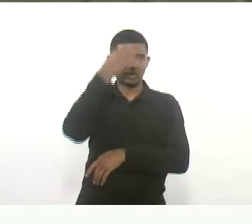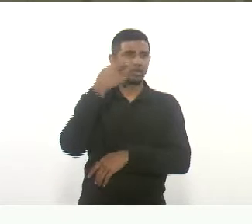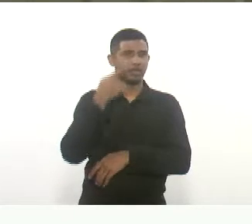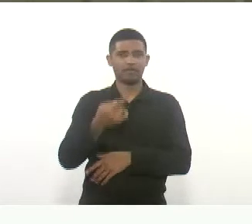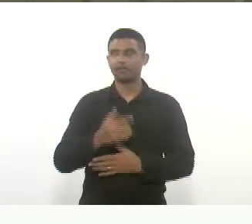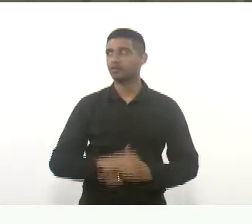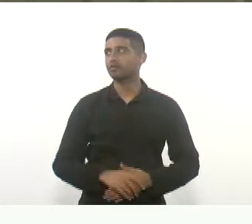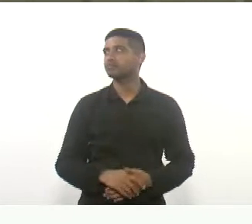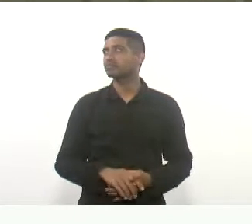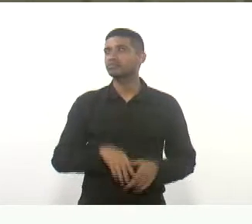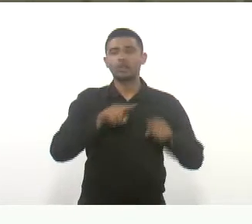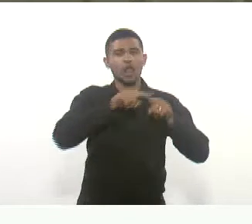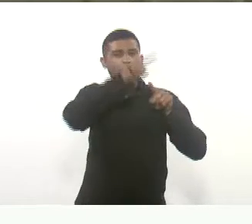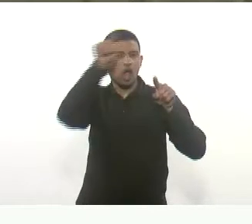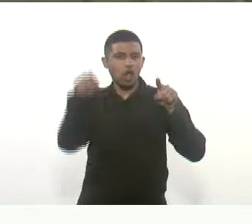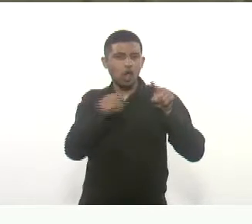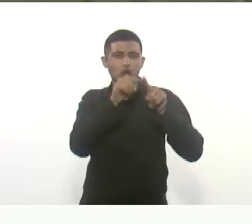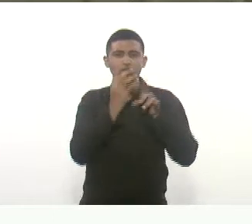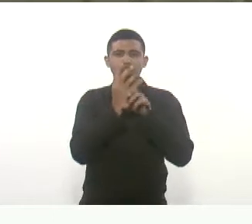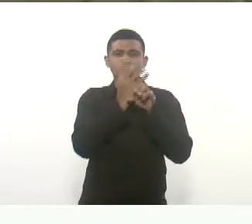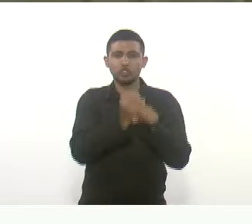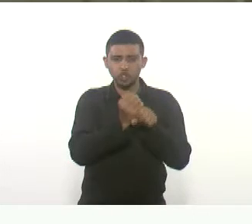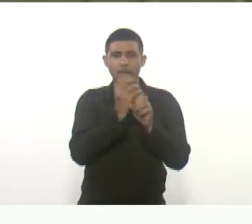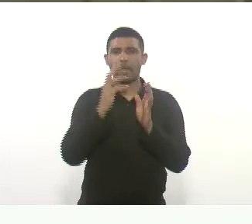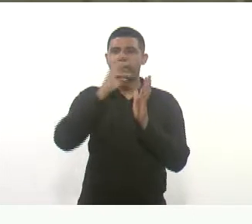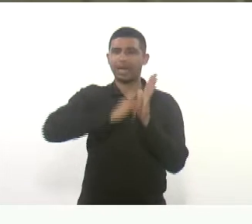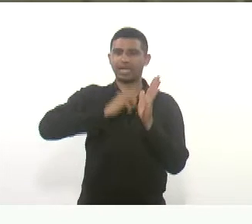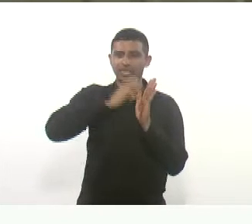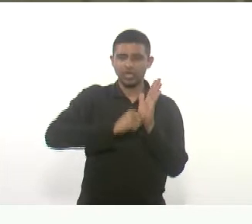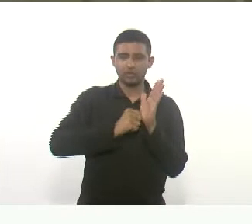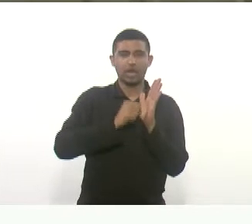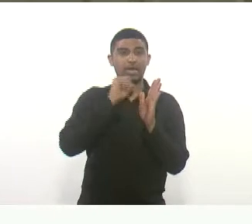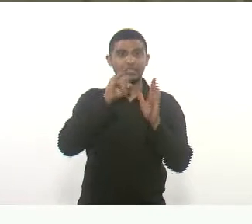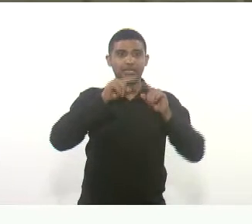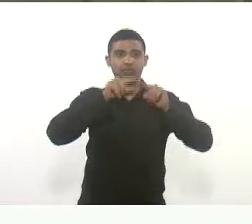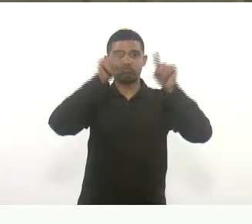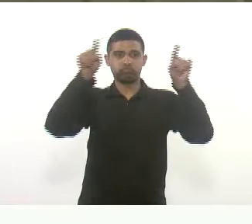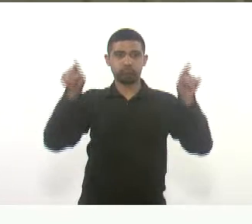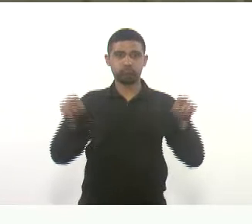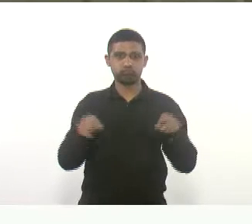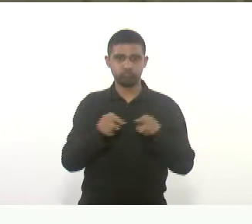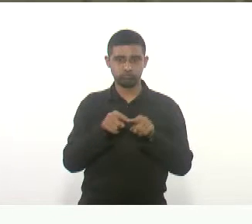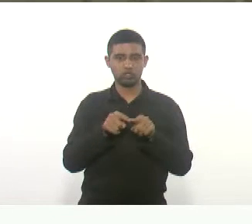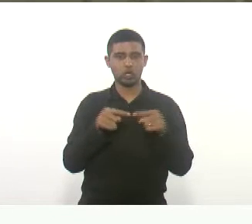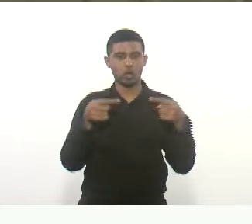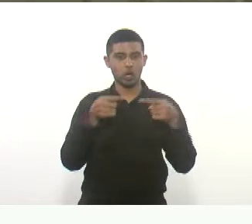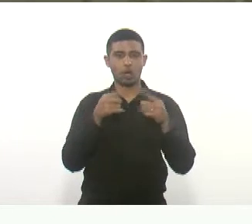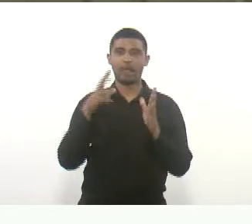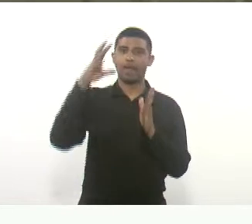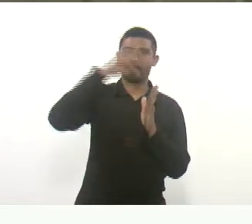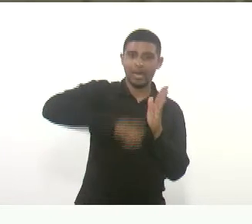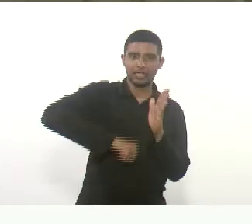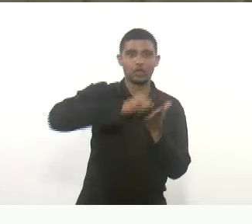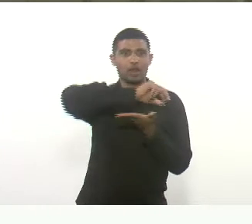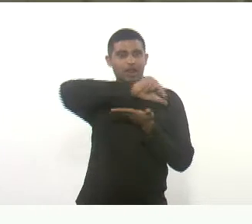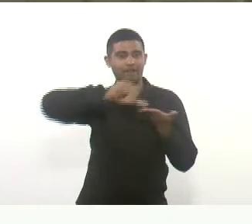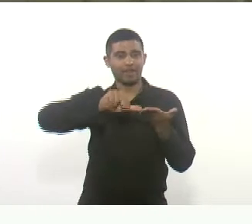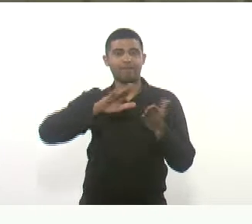o número de matrículas. Né? Então, quanto maior a bola, maior a rede. E aí, aquela maior de todas, claro, é São